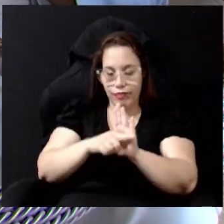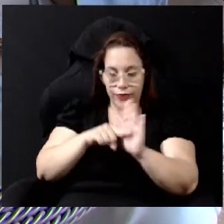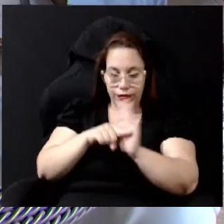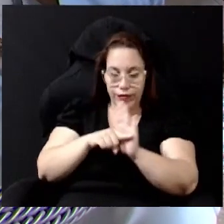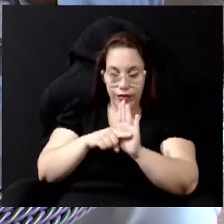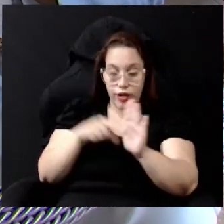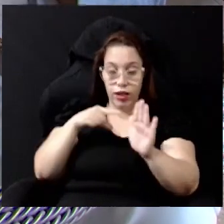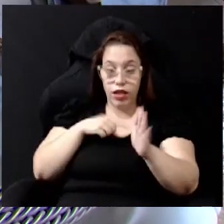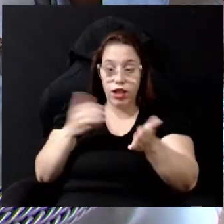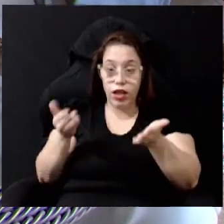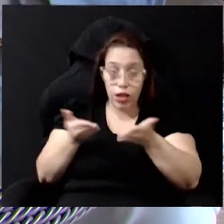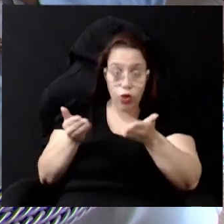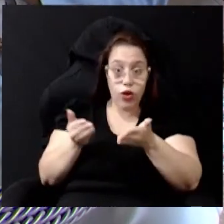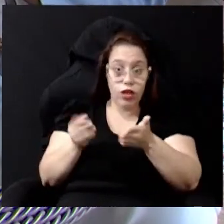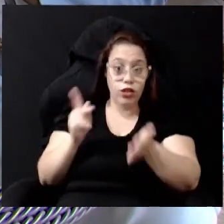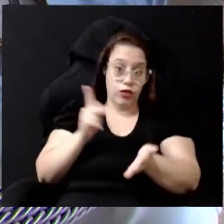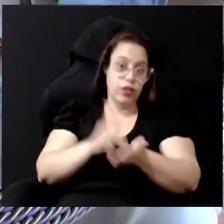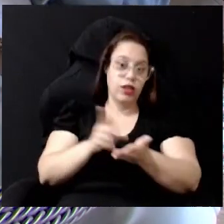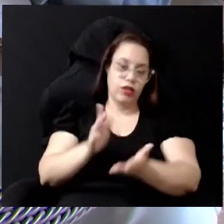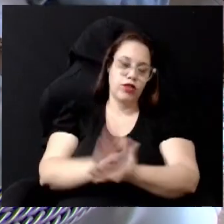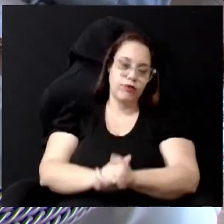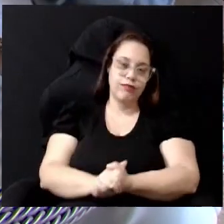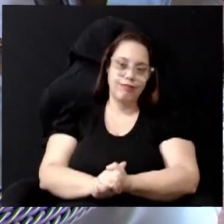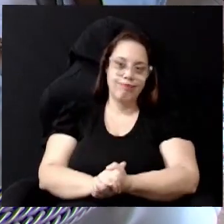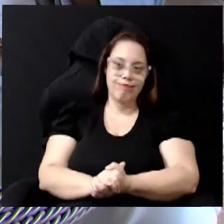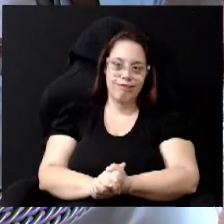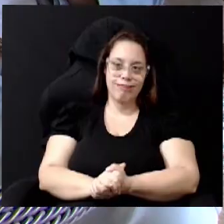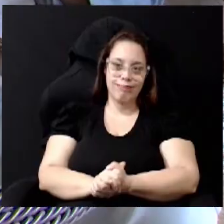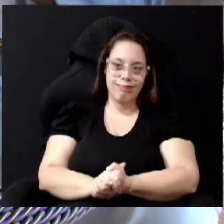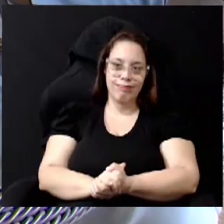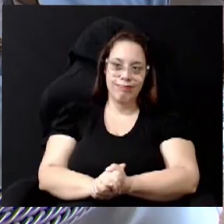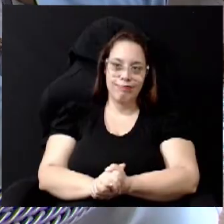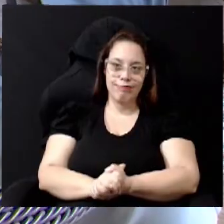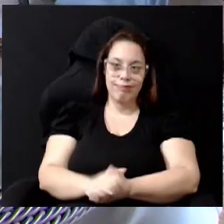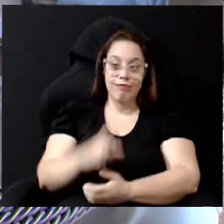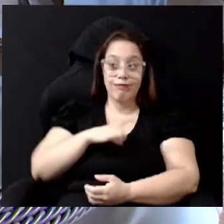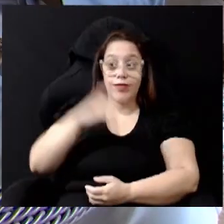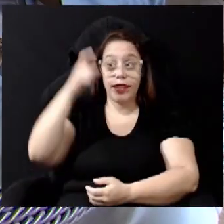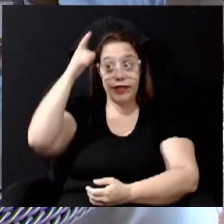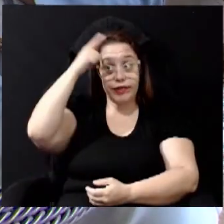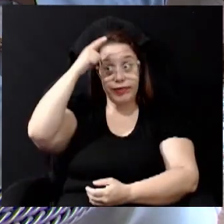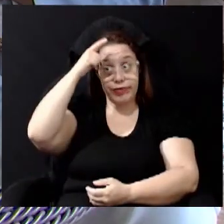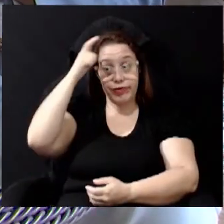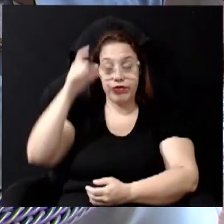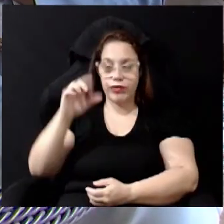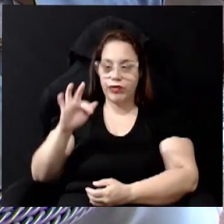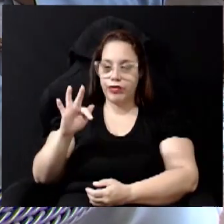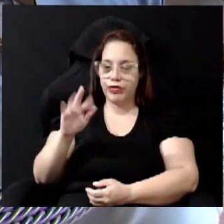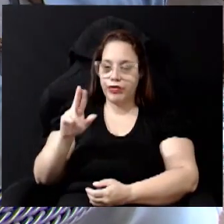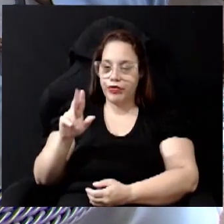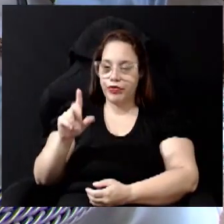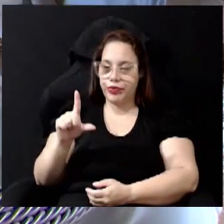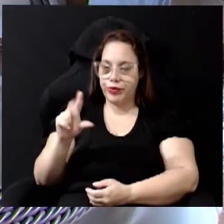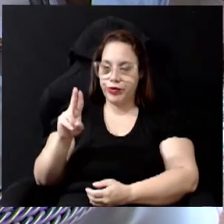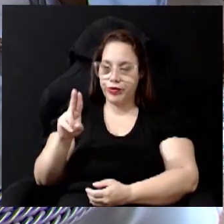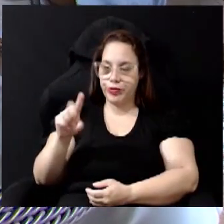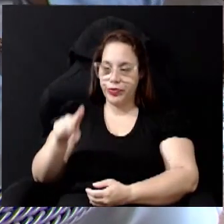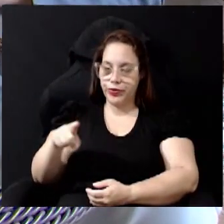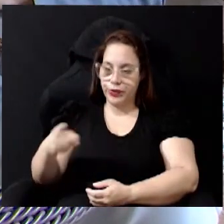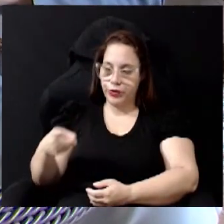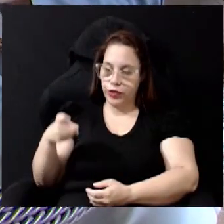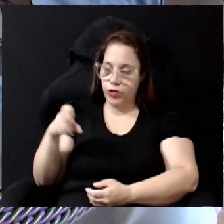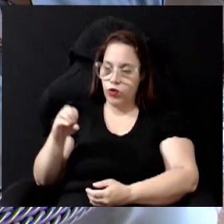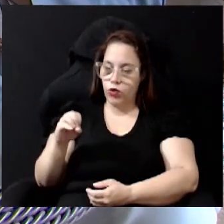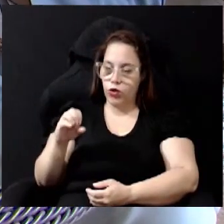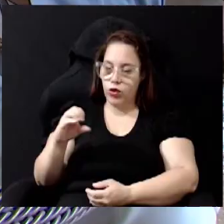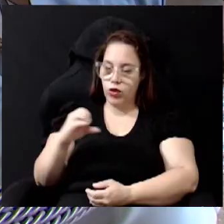Então é muito importante que a pessoa tenha essa consciência do fluxo de caixa na hora de fazer o controle do pagamento dos impostos